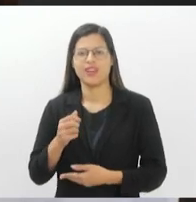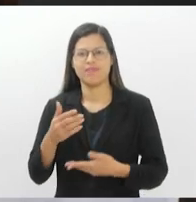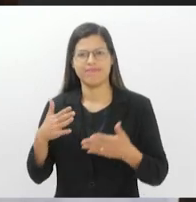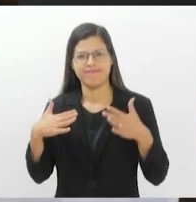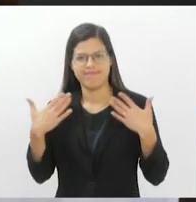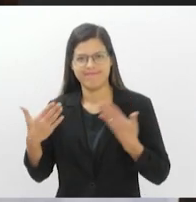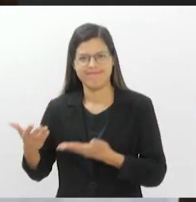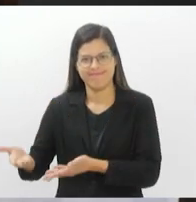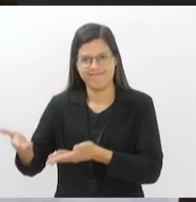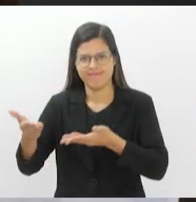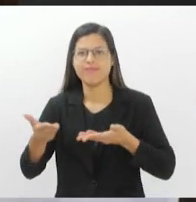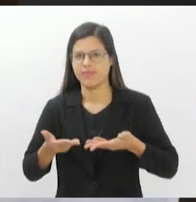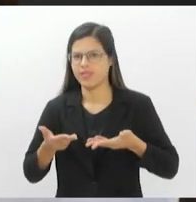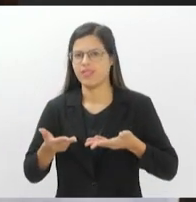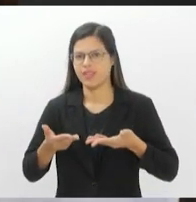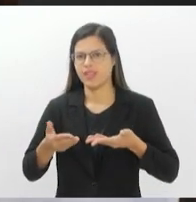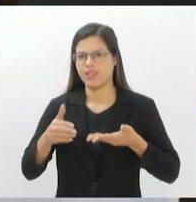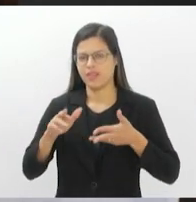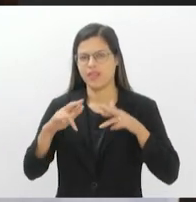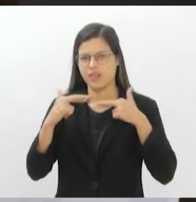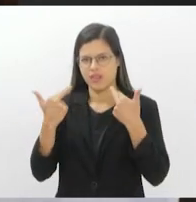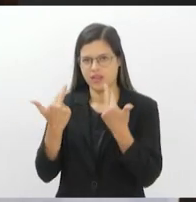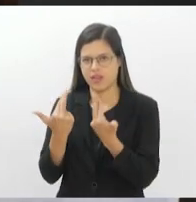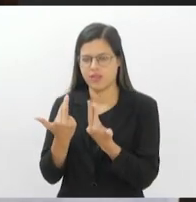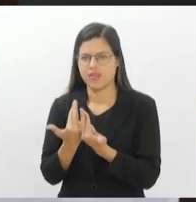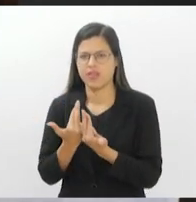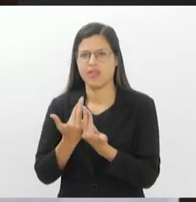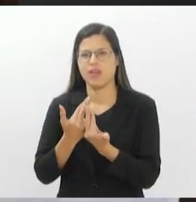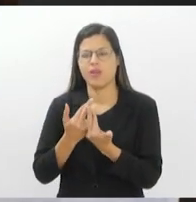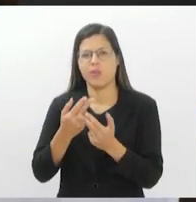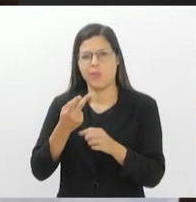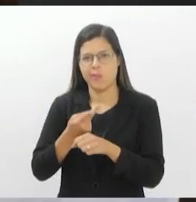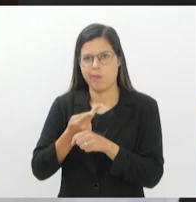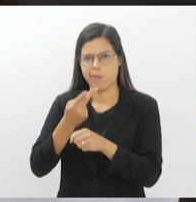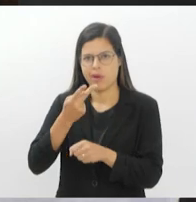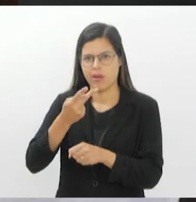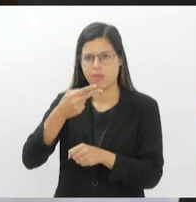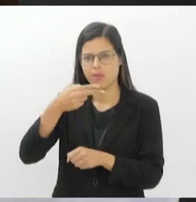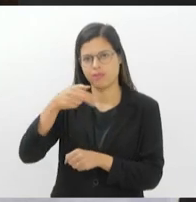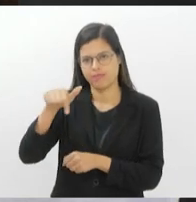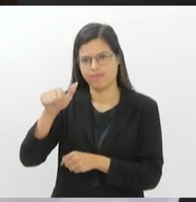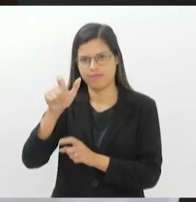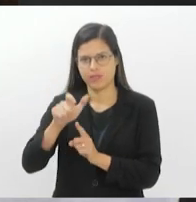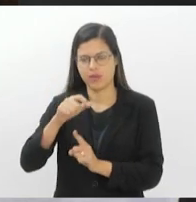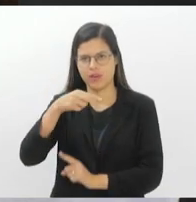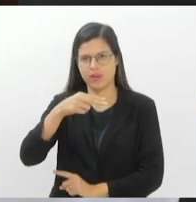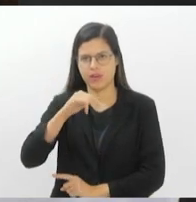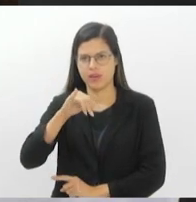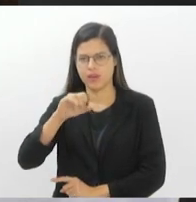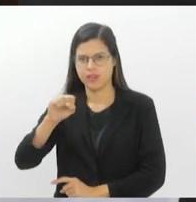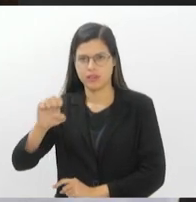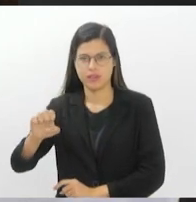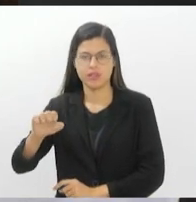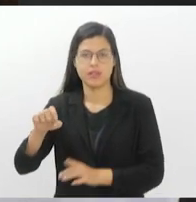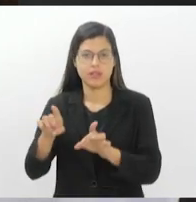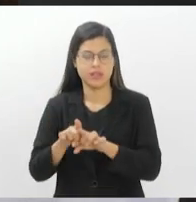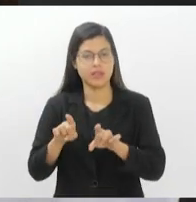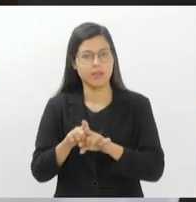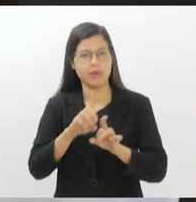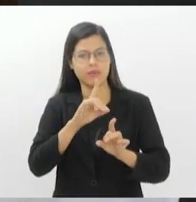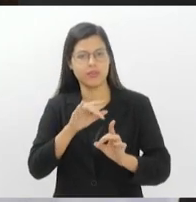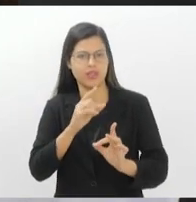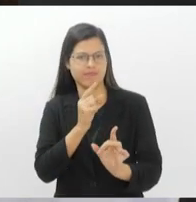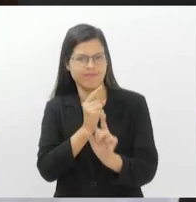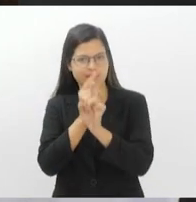entrega, mais uma sessão solene do Prêmio Nise da Silveira. Hoje eu entendo que também é um dia de encontro, um dia